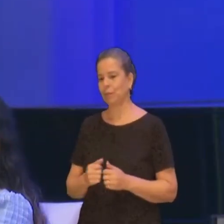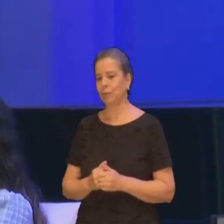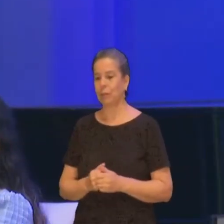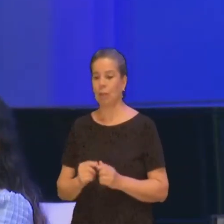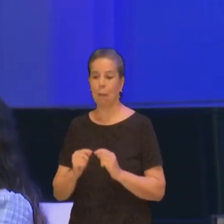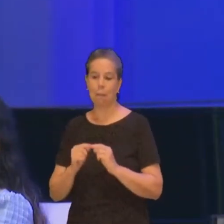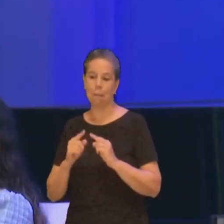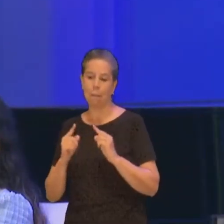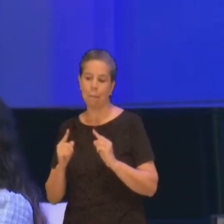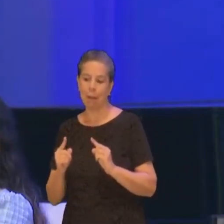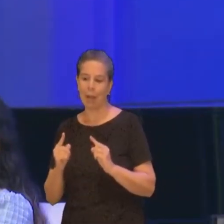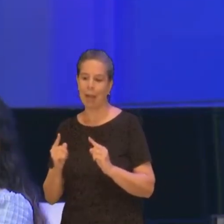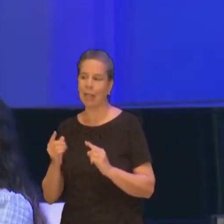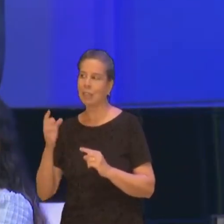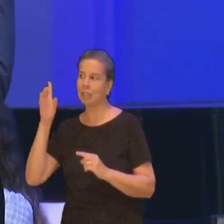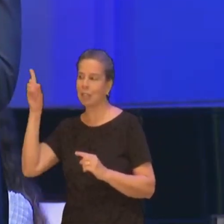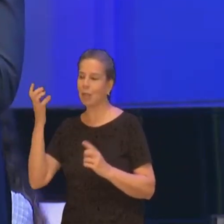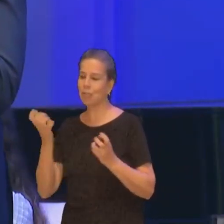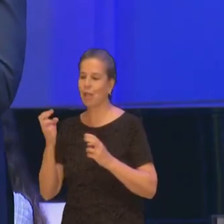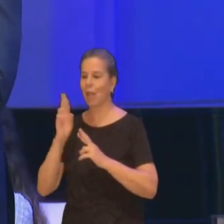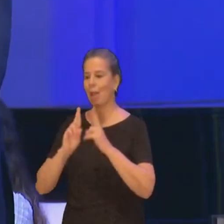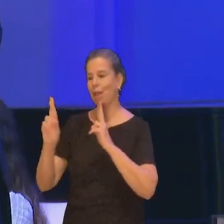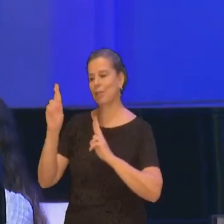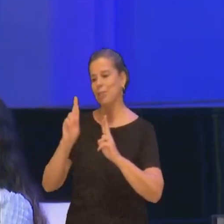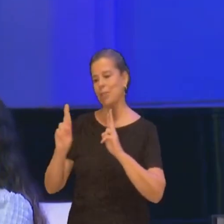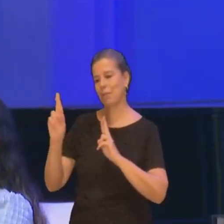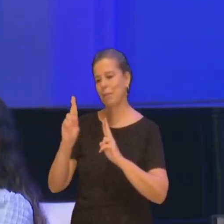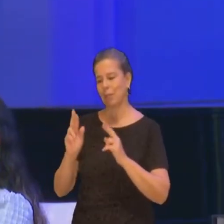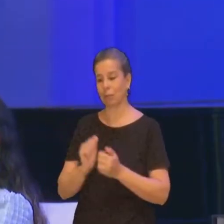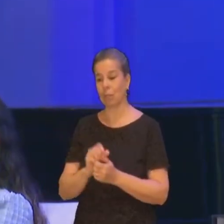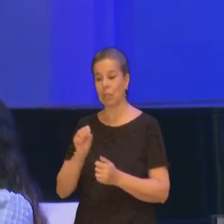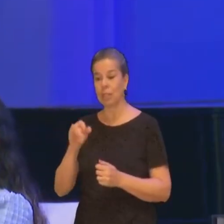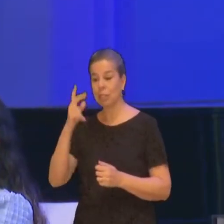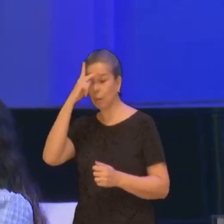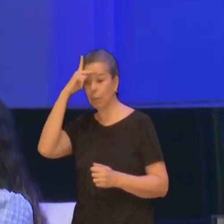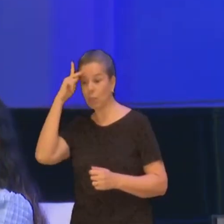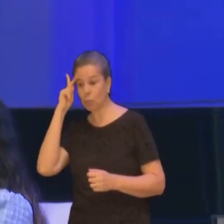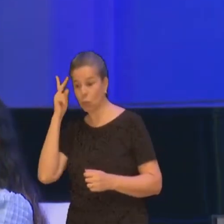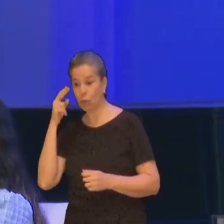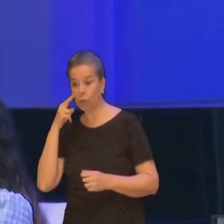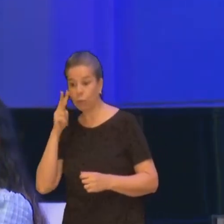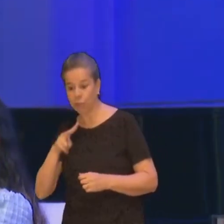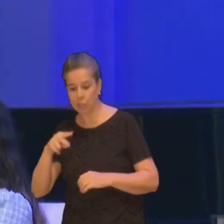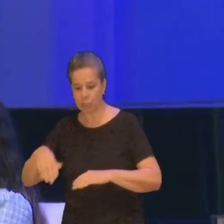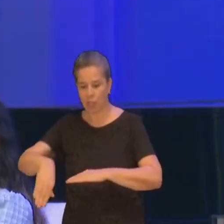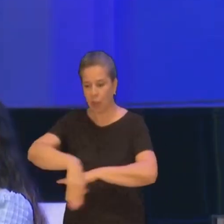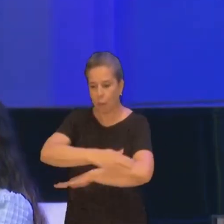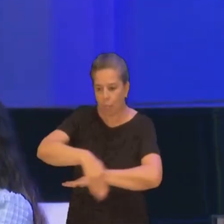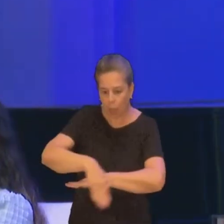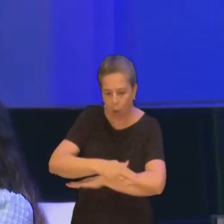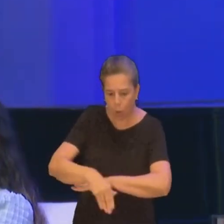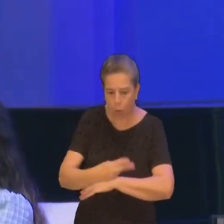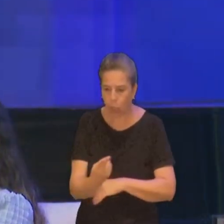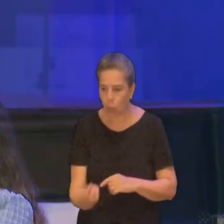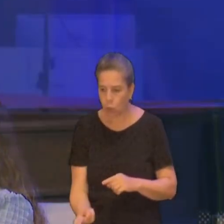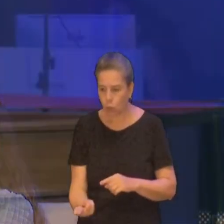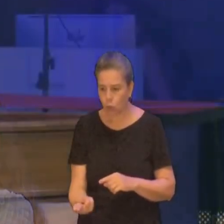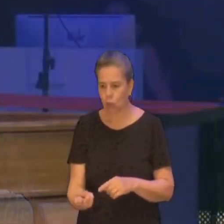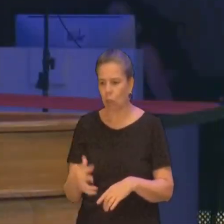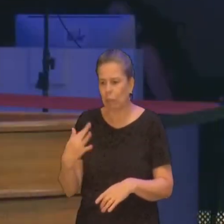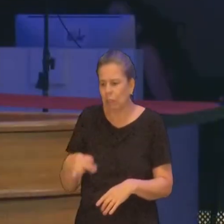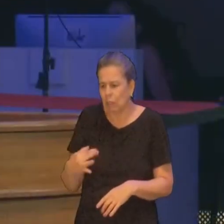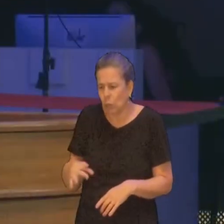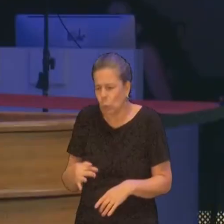essa pessoa aparecesse no nosso caminho, no chão, ferida e desamparada,